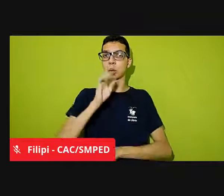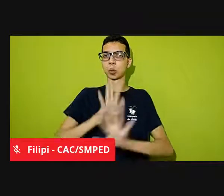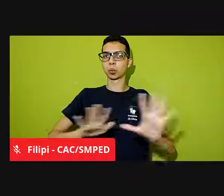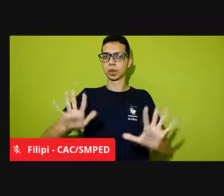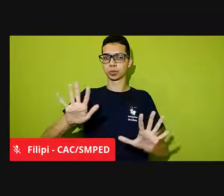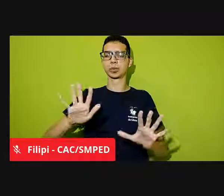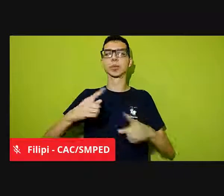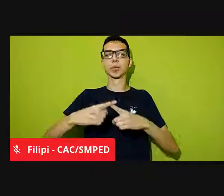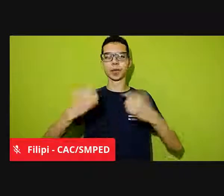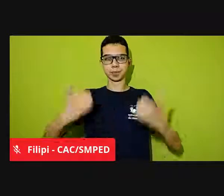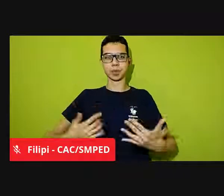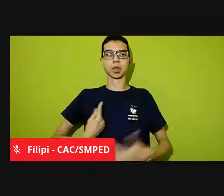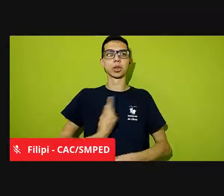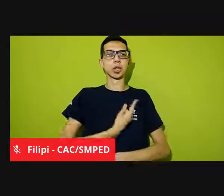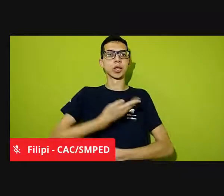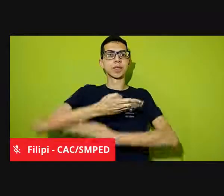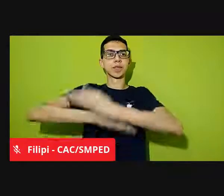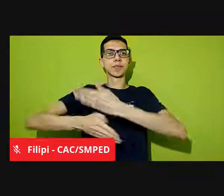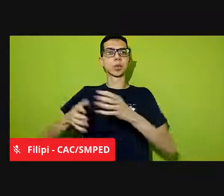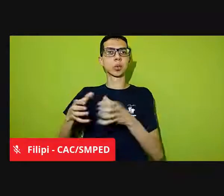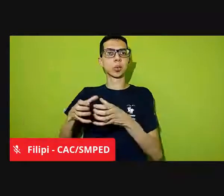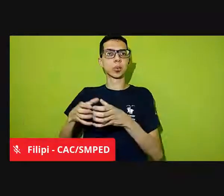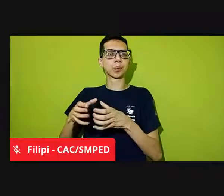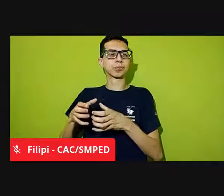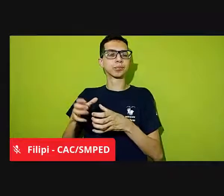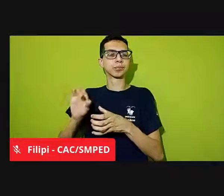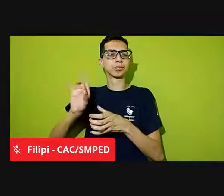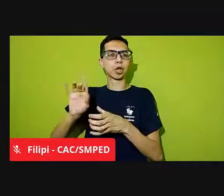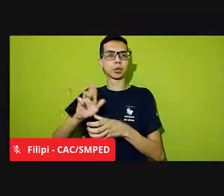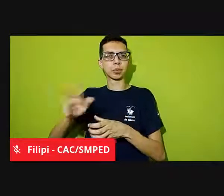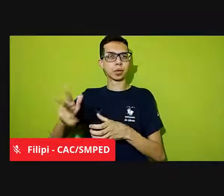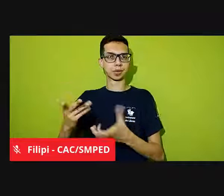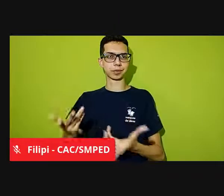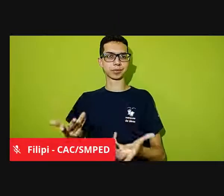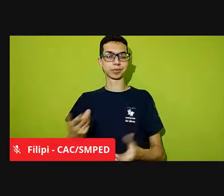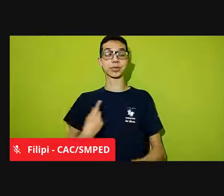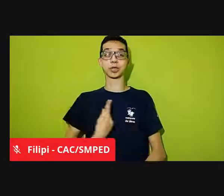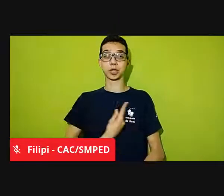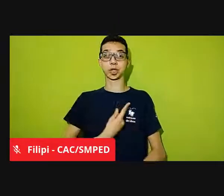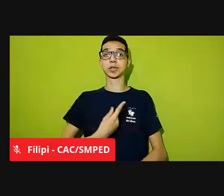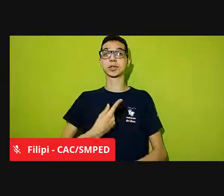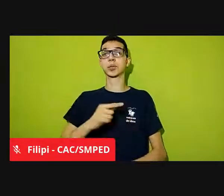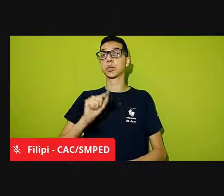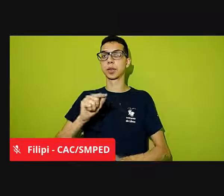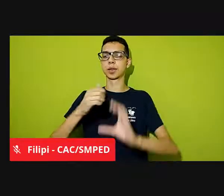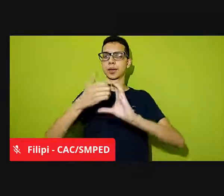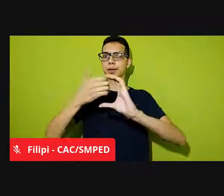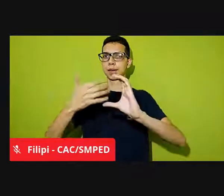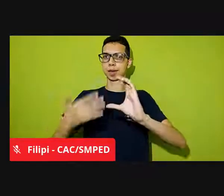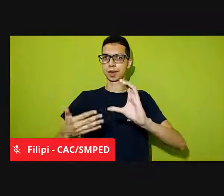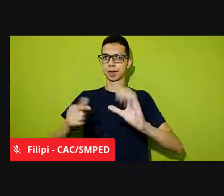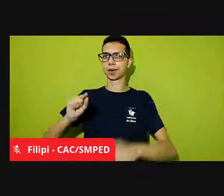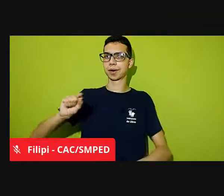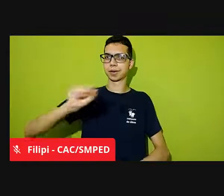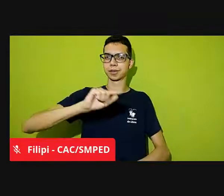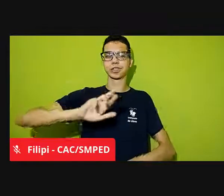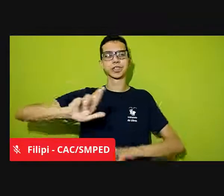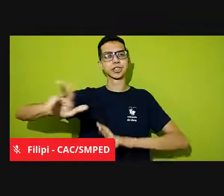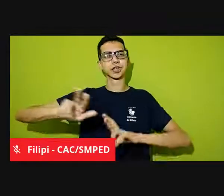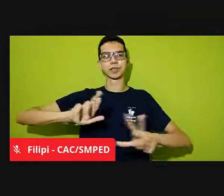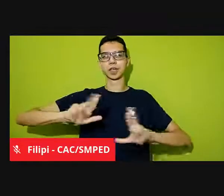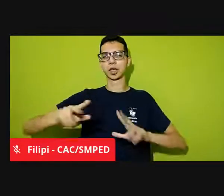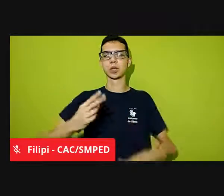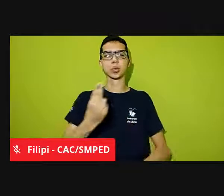deficiência, não é um grupo hegemônico também, né? Nossas necessidades, nossas características são extremamente distintas, então não dá para fechar tudo